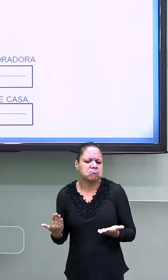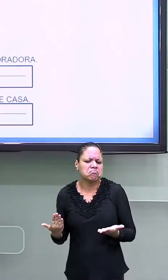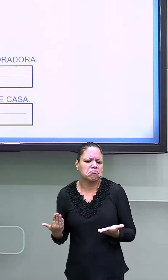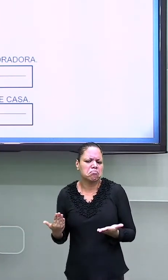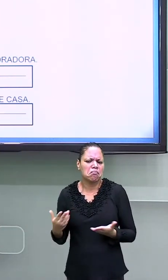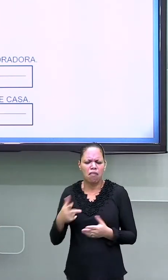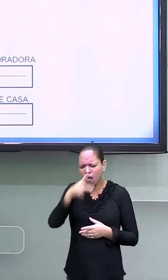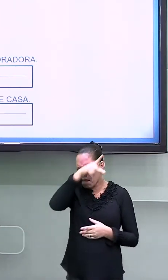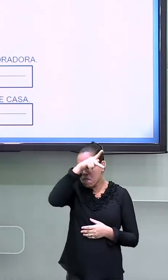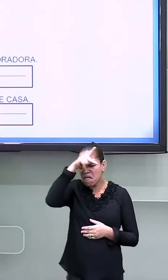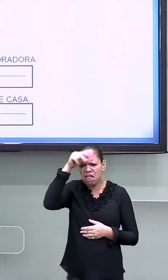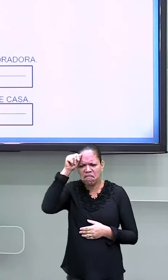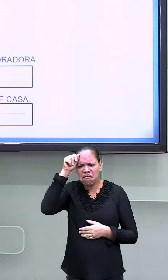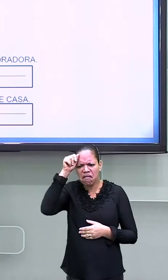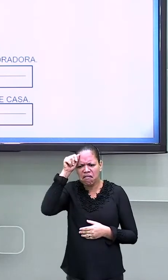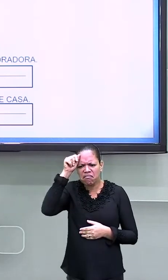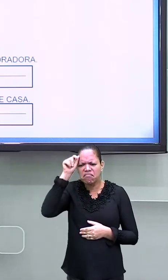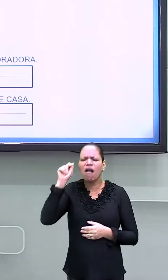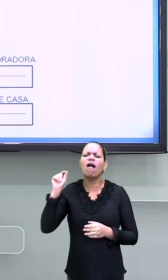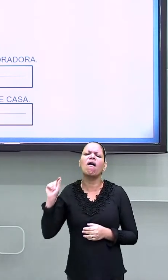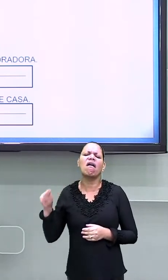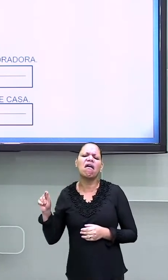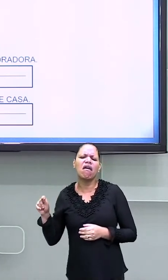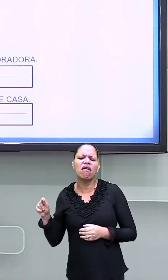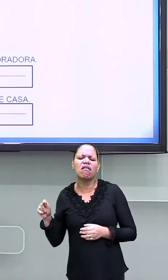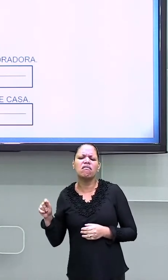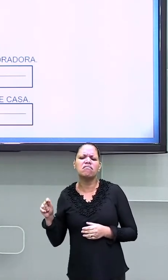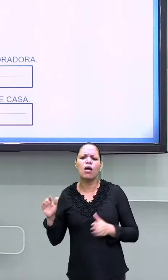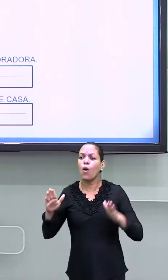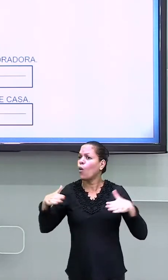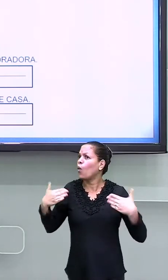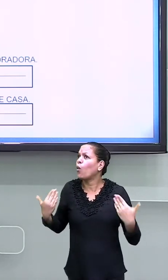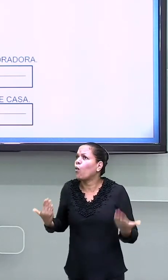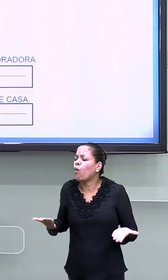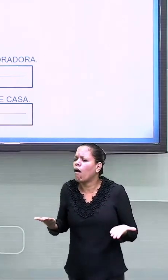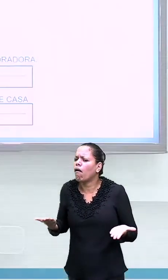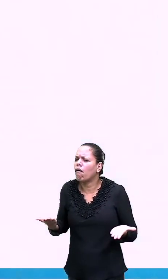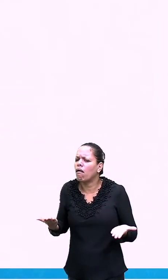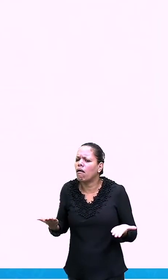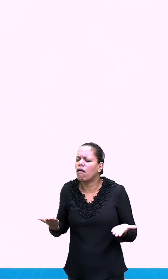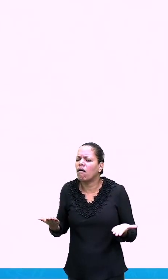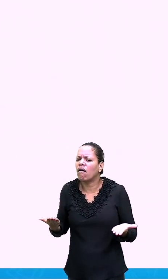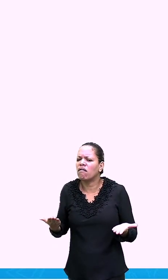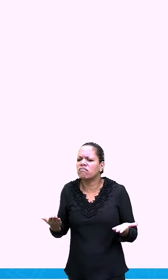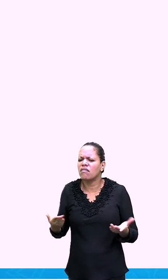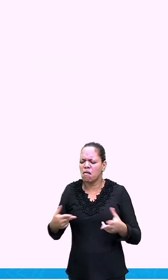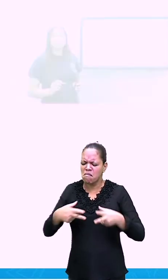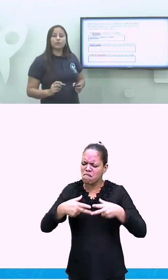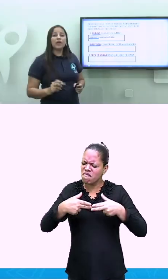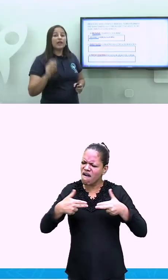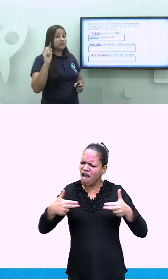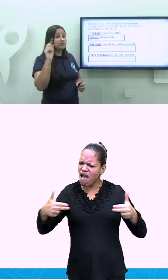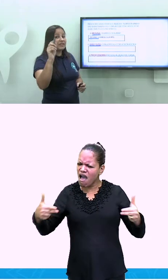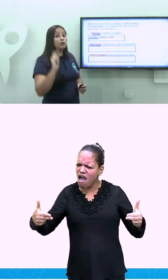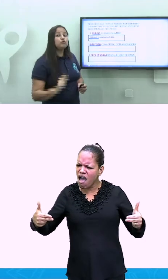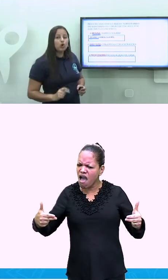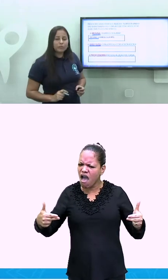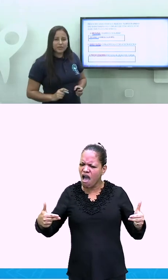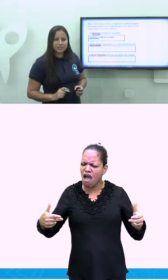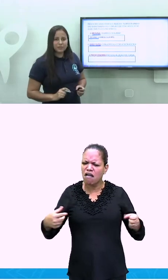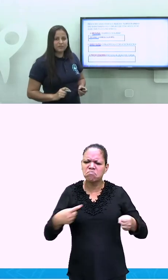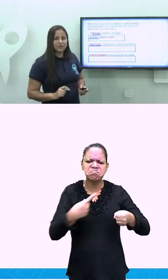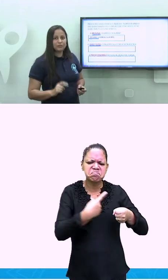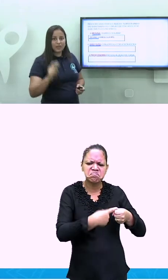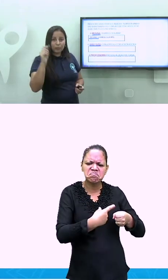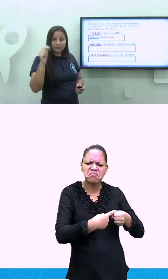Que prefeito que é esse? Como é que a gente pode substituir esse substantivo comum por um substantivo próprio. A gente vai dar um nome